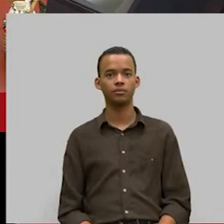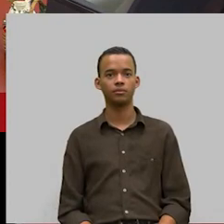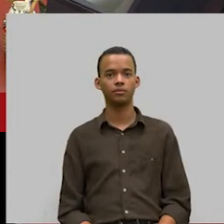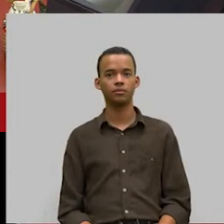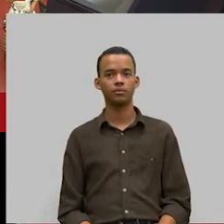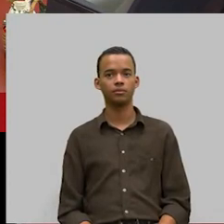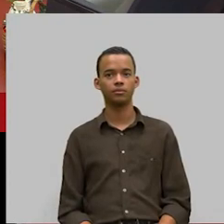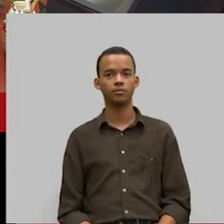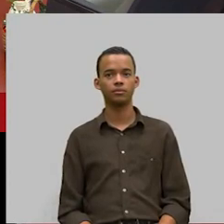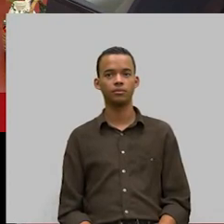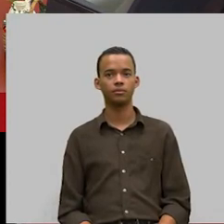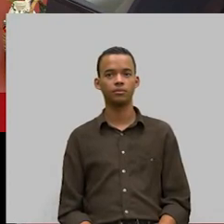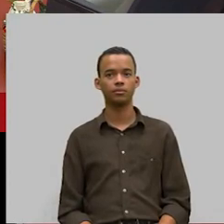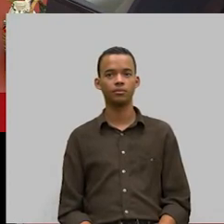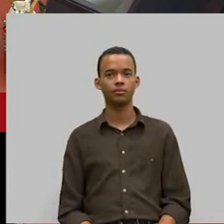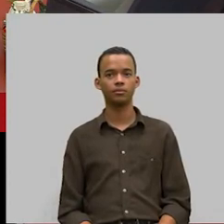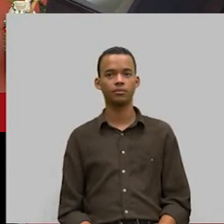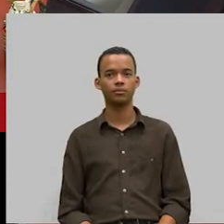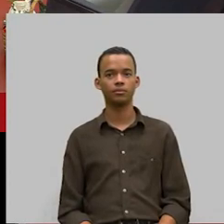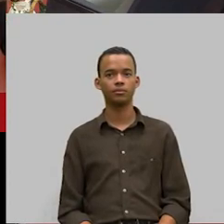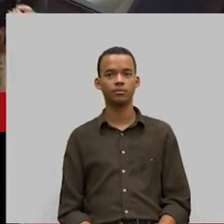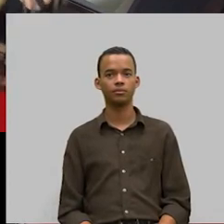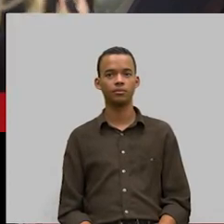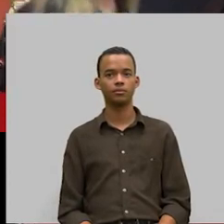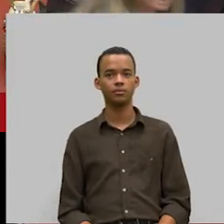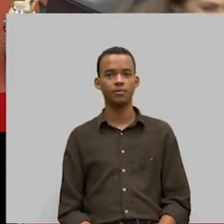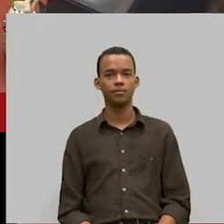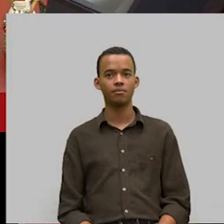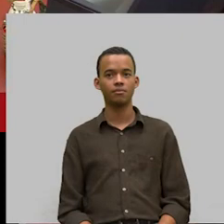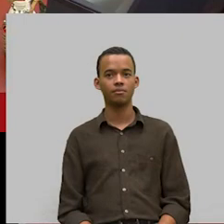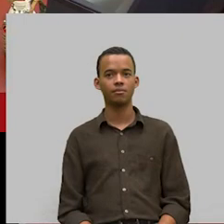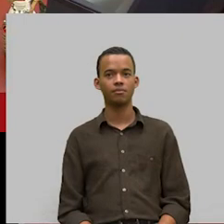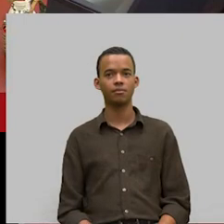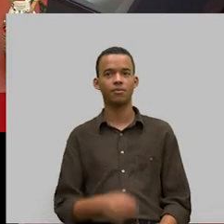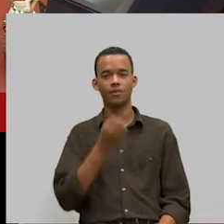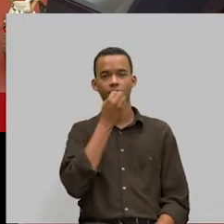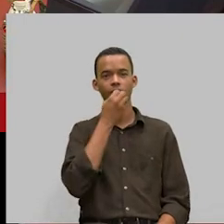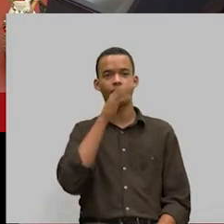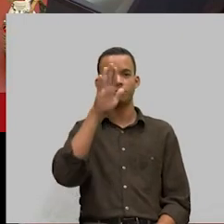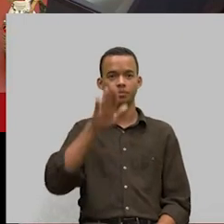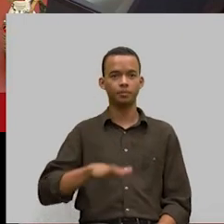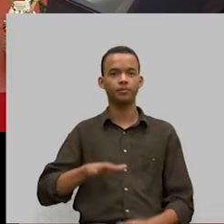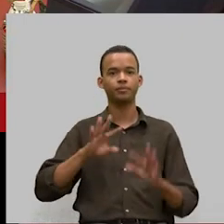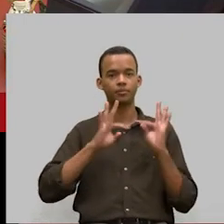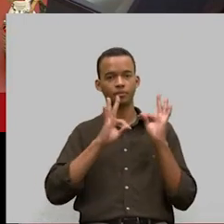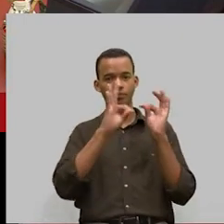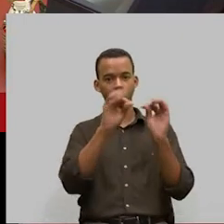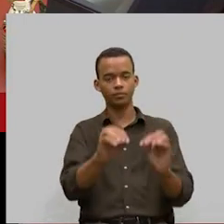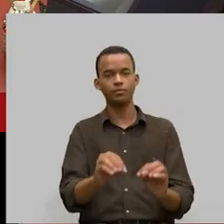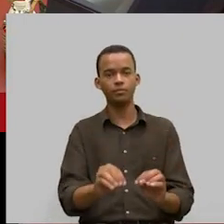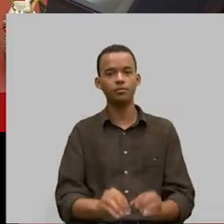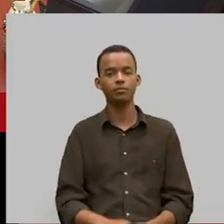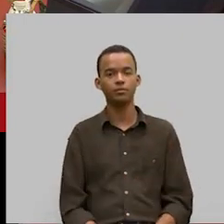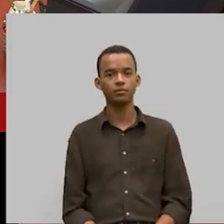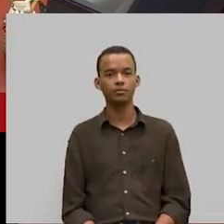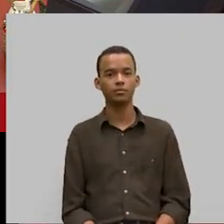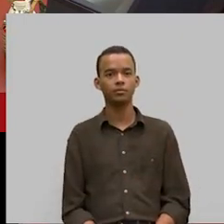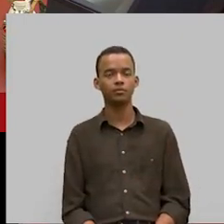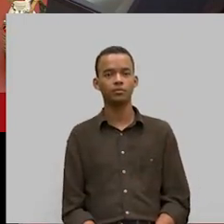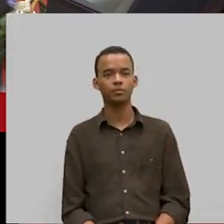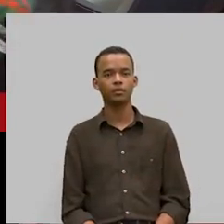Brigadeiro boa ouvindo Boa tarde a todos e todas T tarde